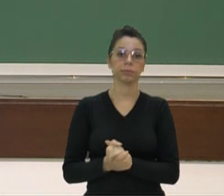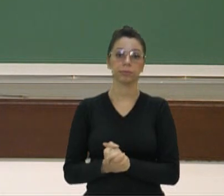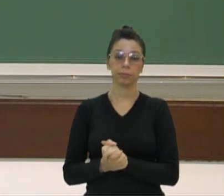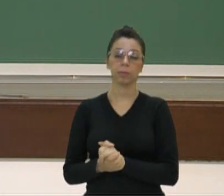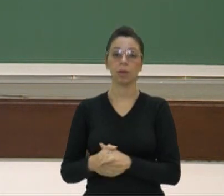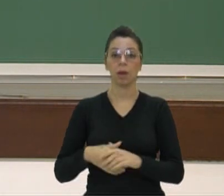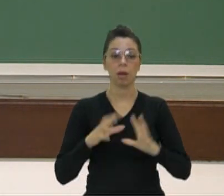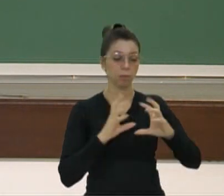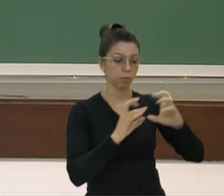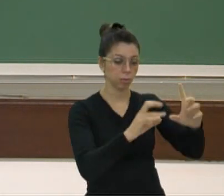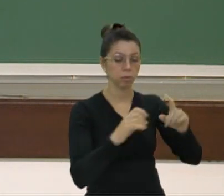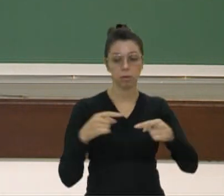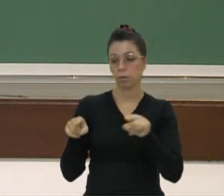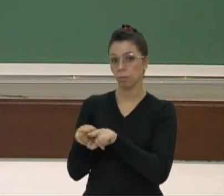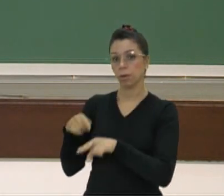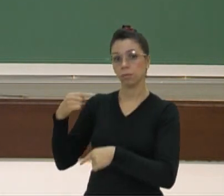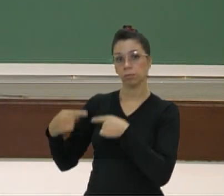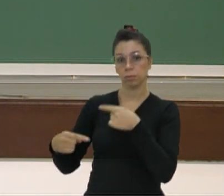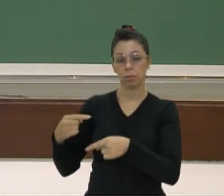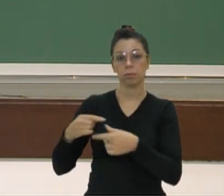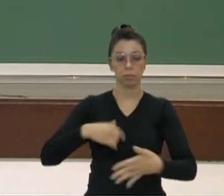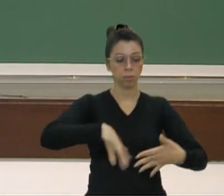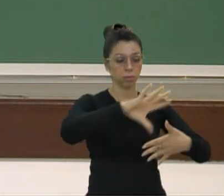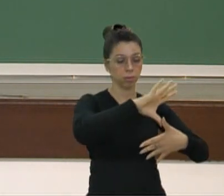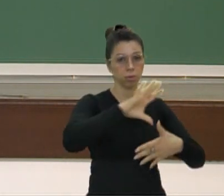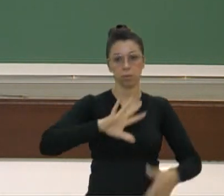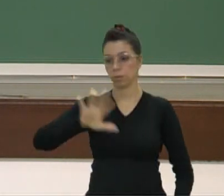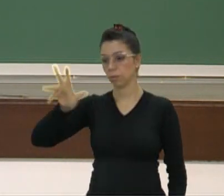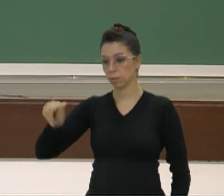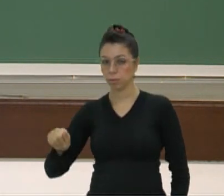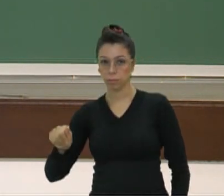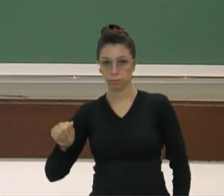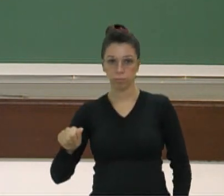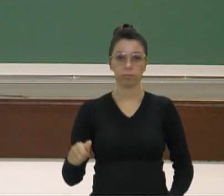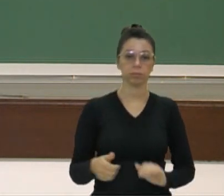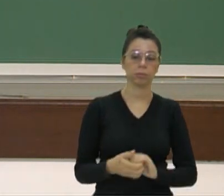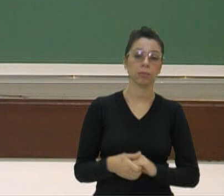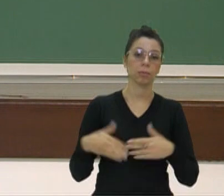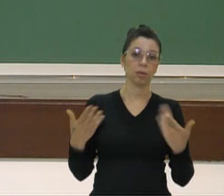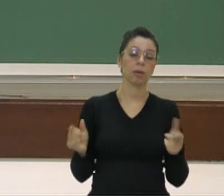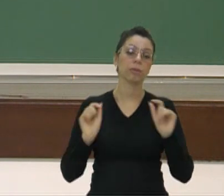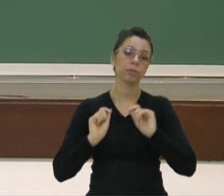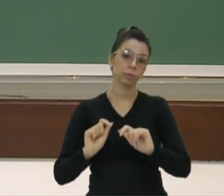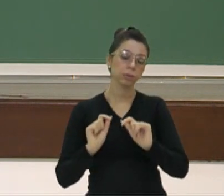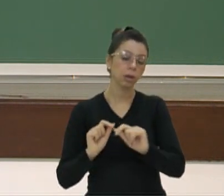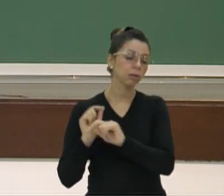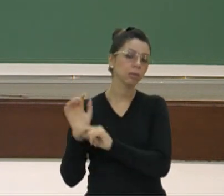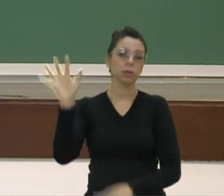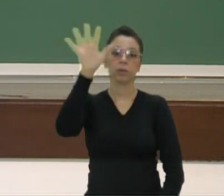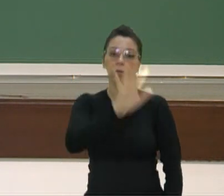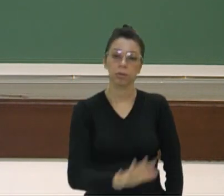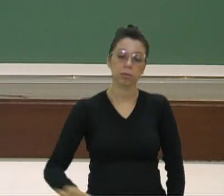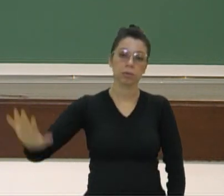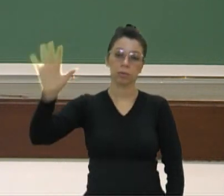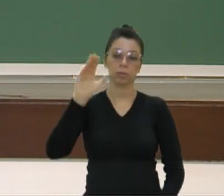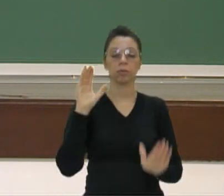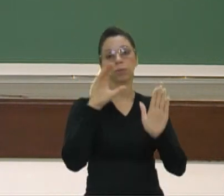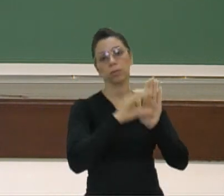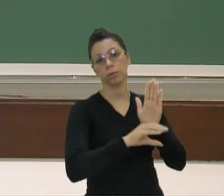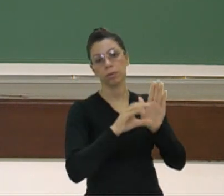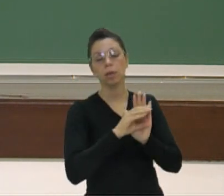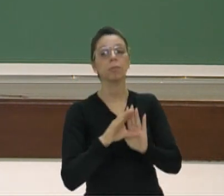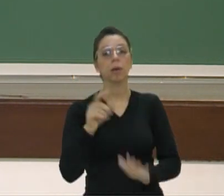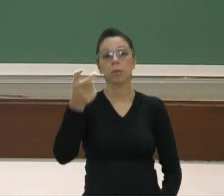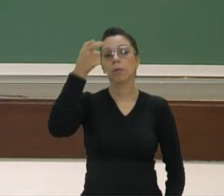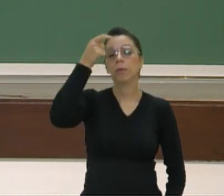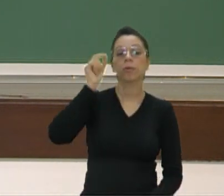a conflitos e tensões do continente americano e africano. Fizemos uma abordagem geral, conceitual, para que você tenha uma